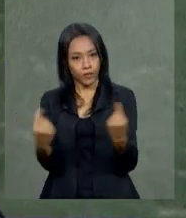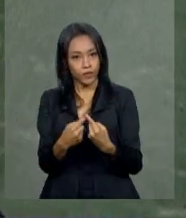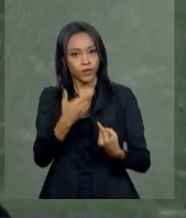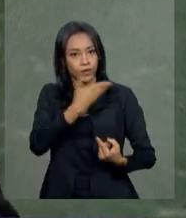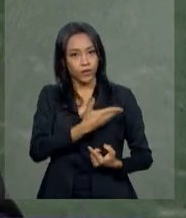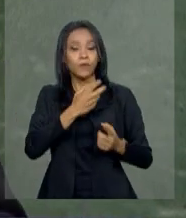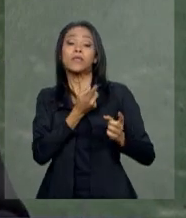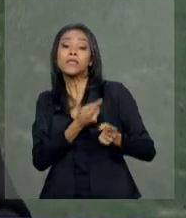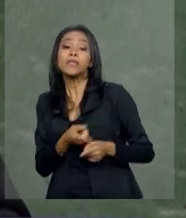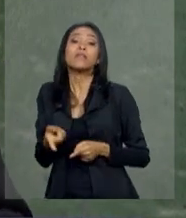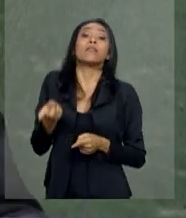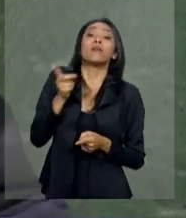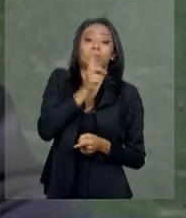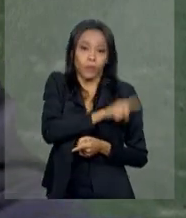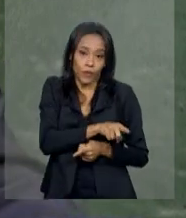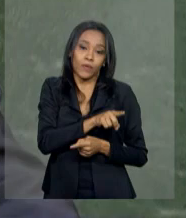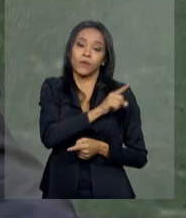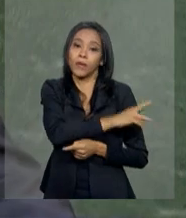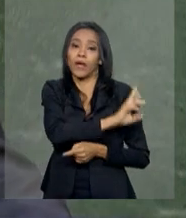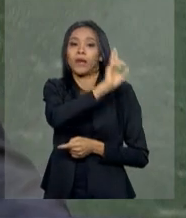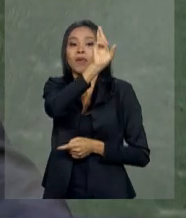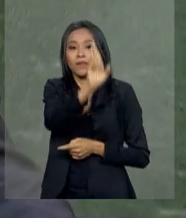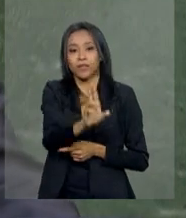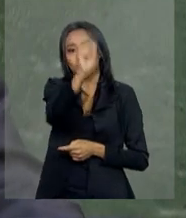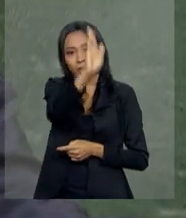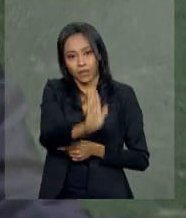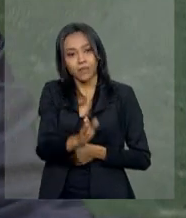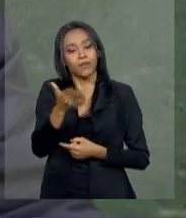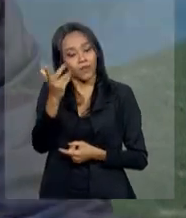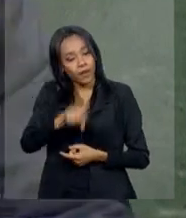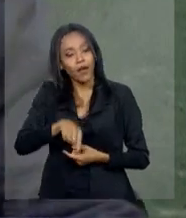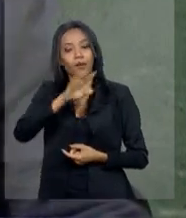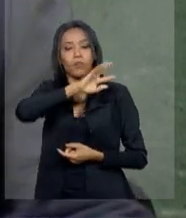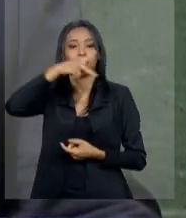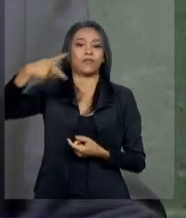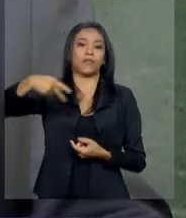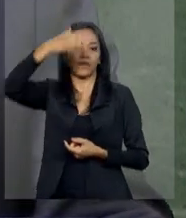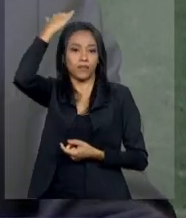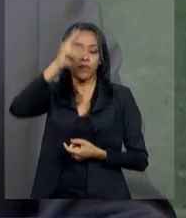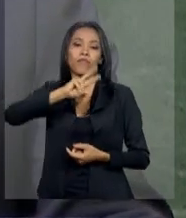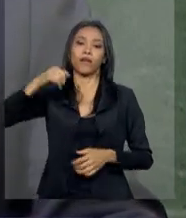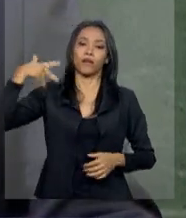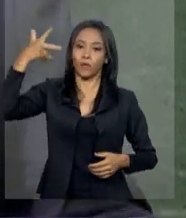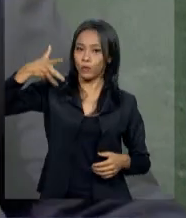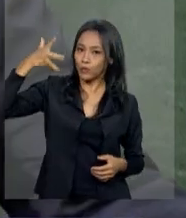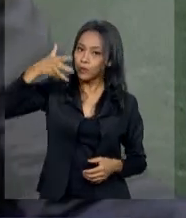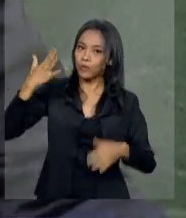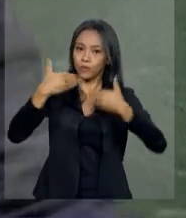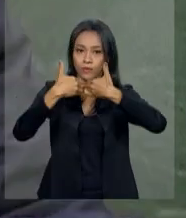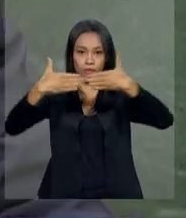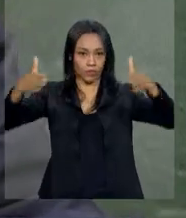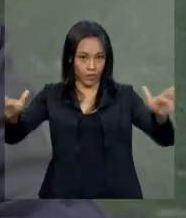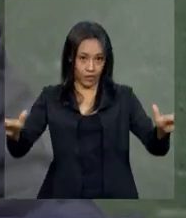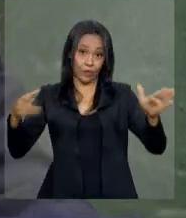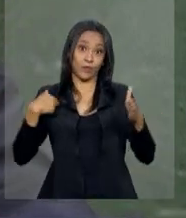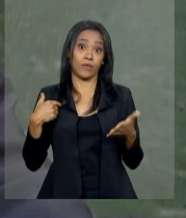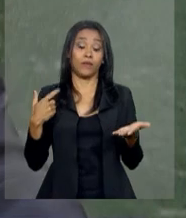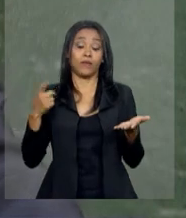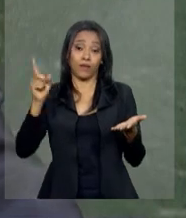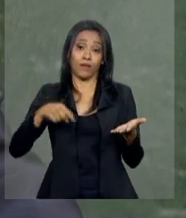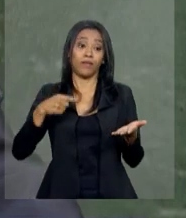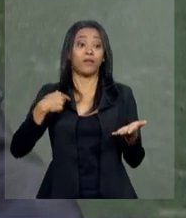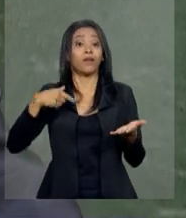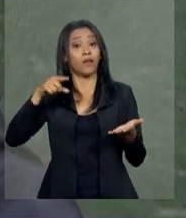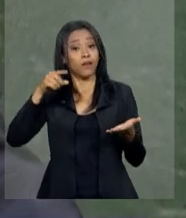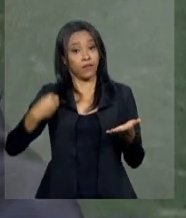e logo depois o representante do Brasil, no caso o presidente Michel Temer, fará o discurso de abertura para os líderes que estão